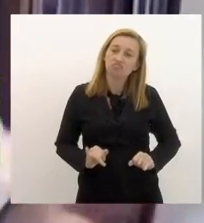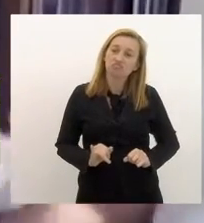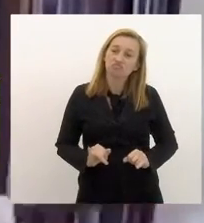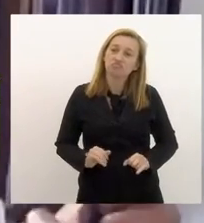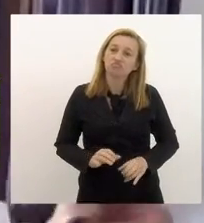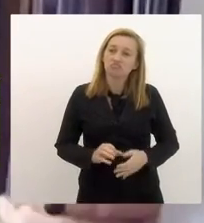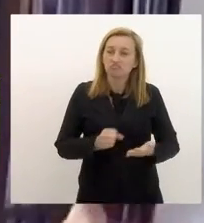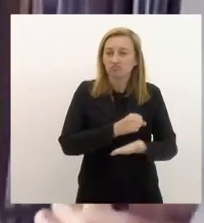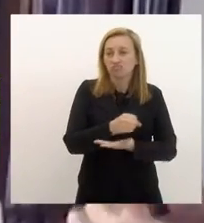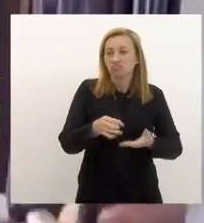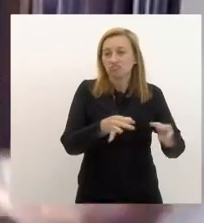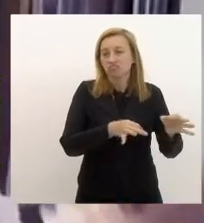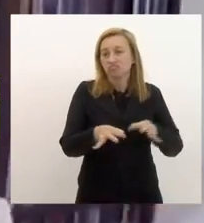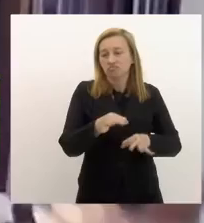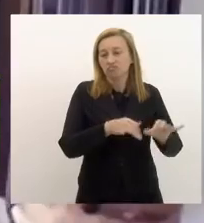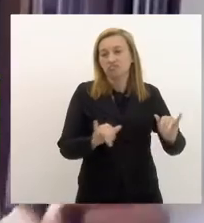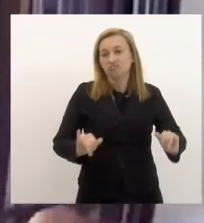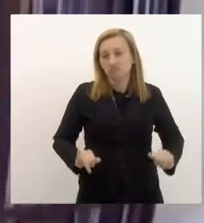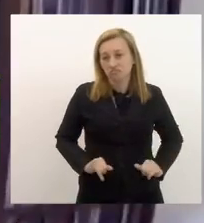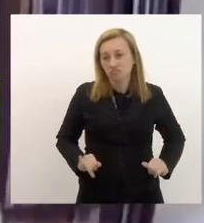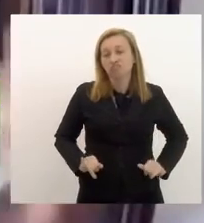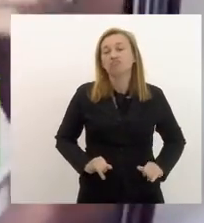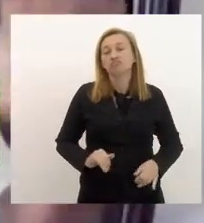básico que é